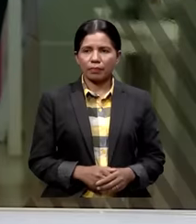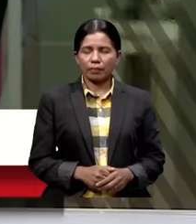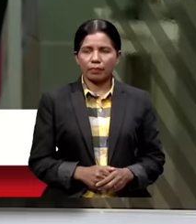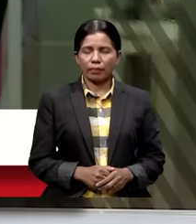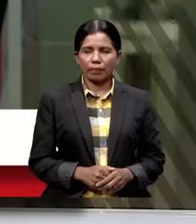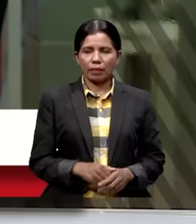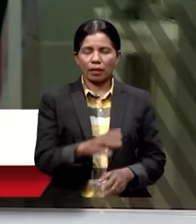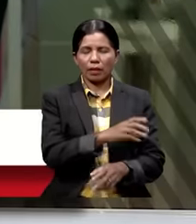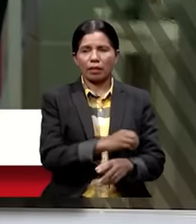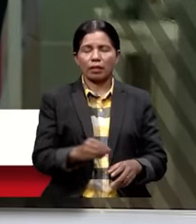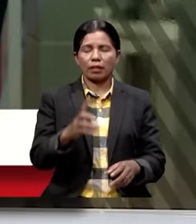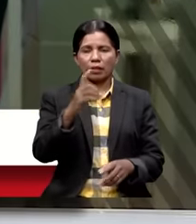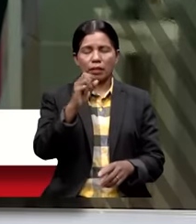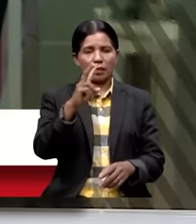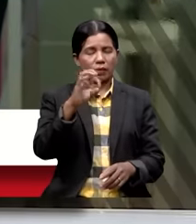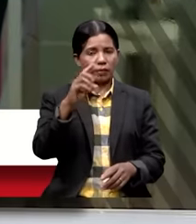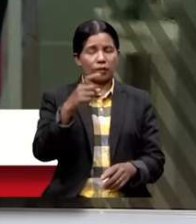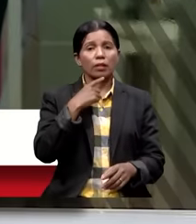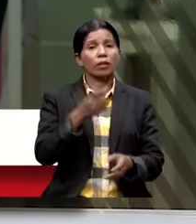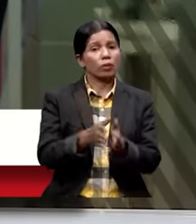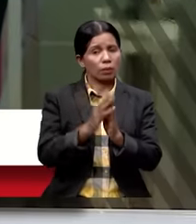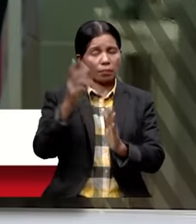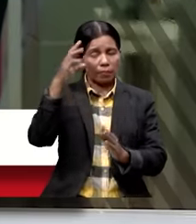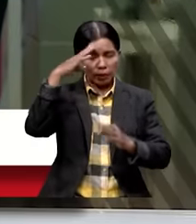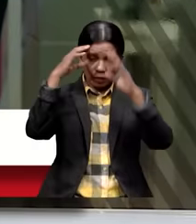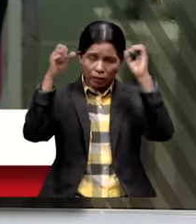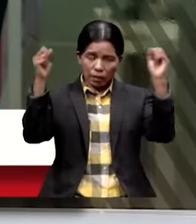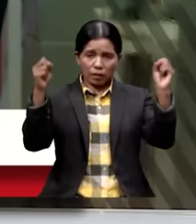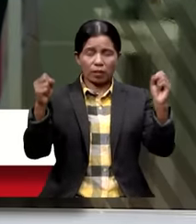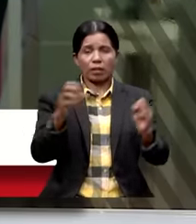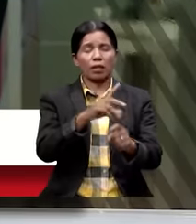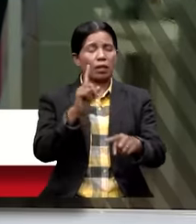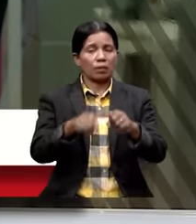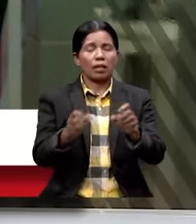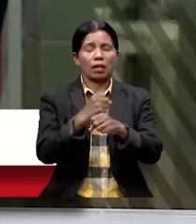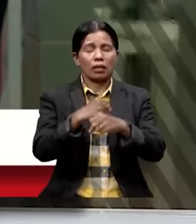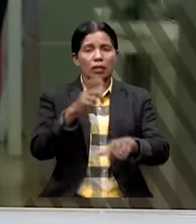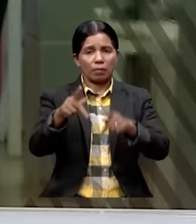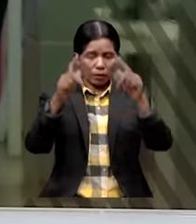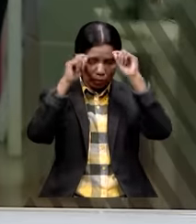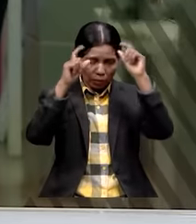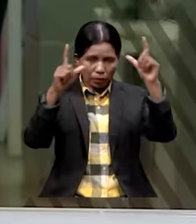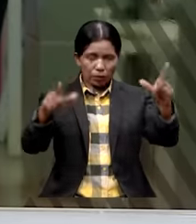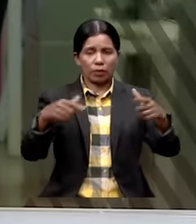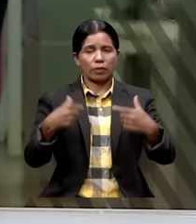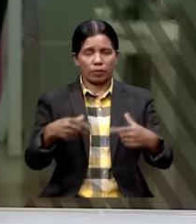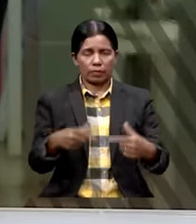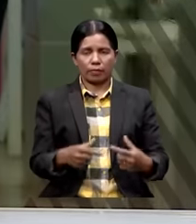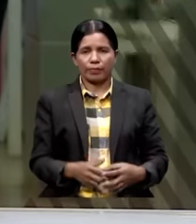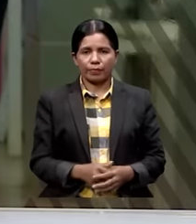Essa resistência de David Dias mandato do presidente da República, a Tula Belisora em Timor-Oan, ia relar no ia Timor Ocidental.